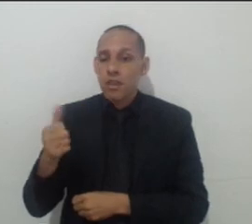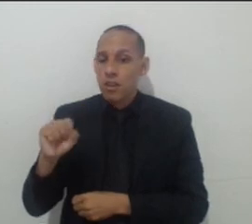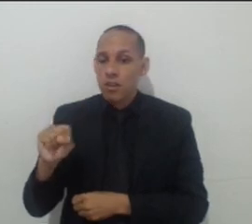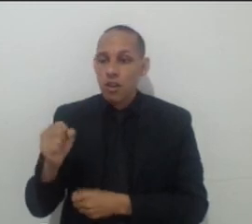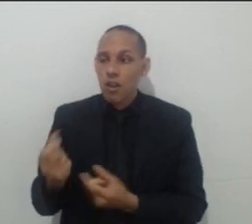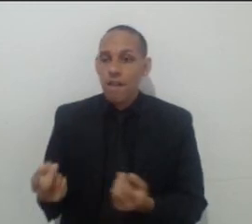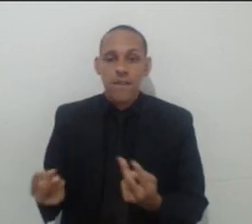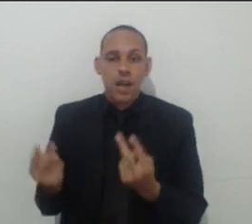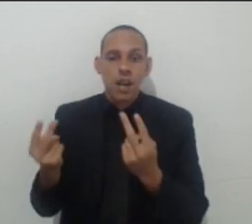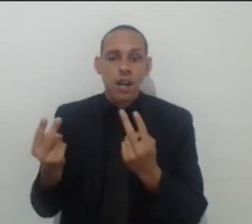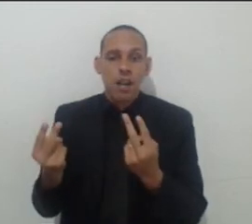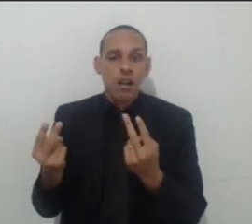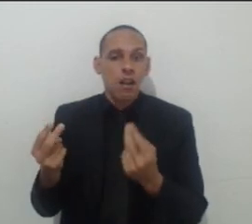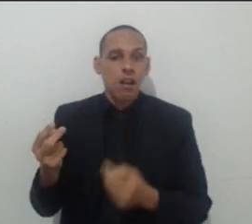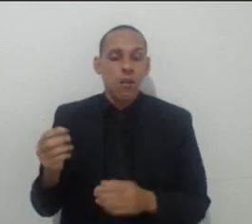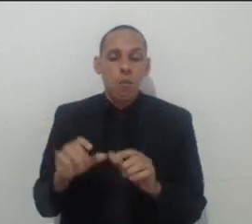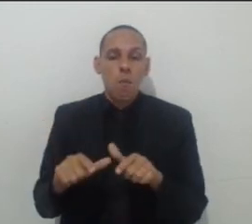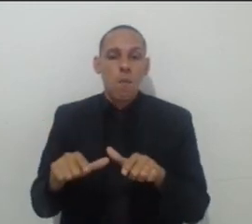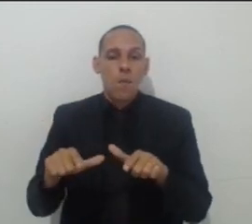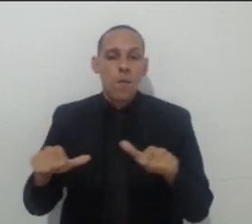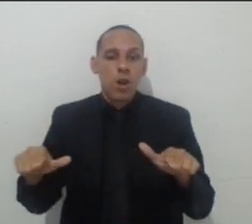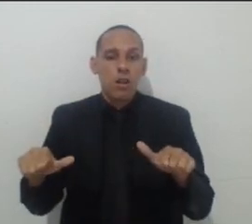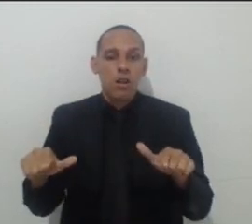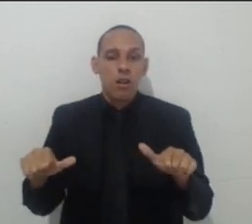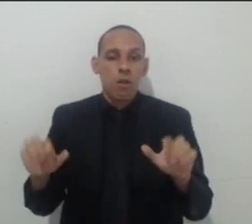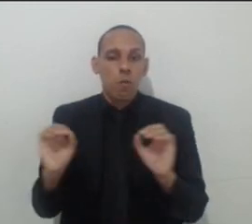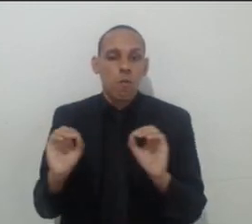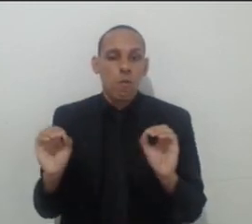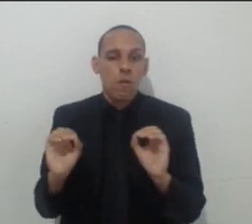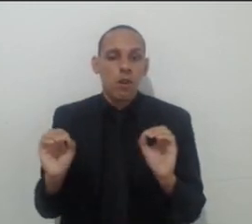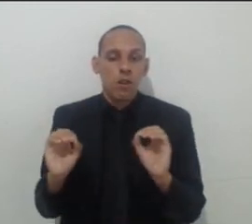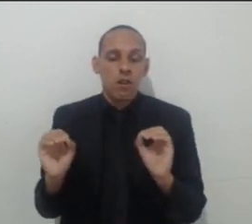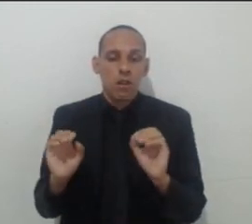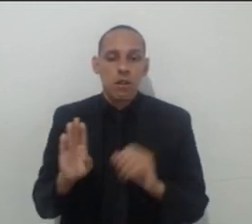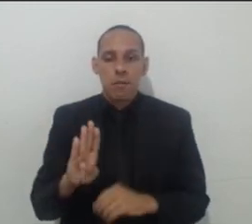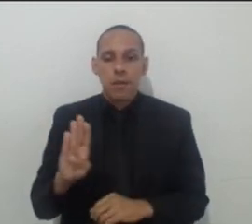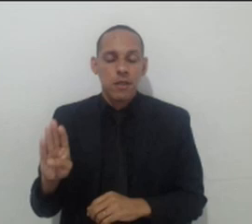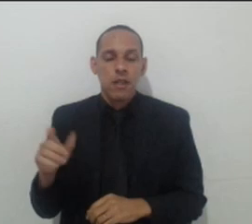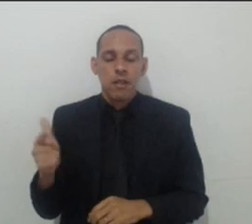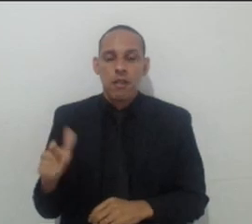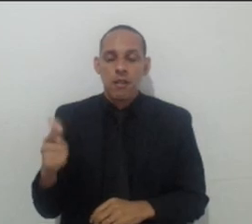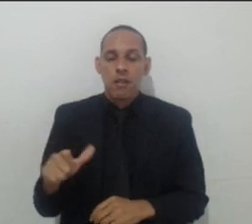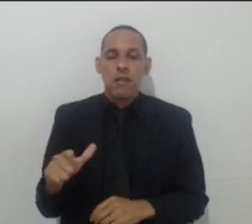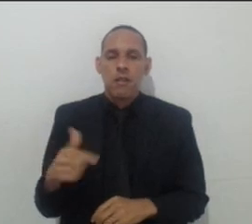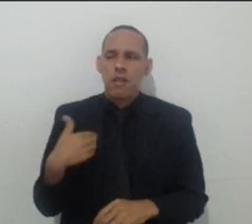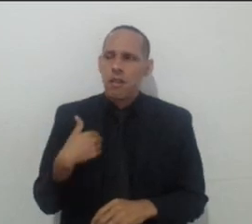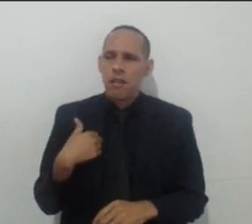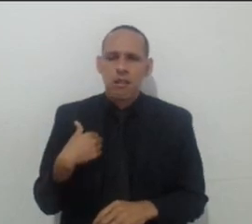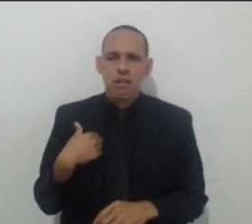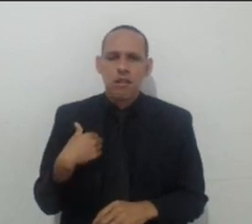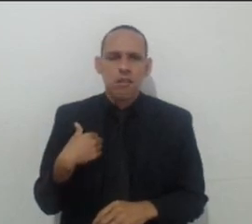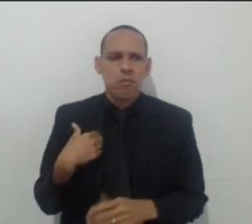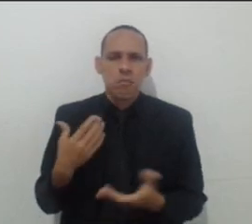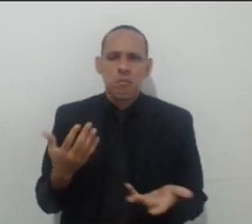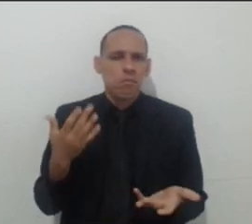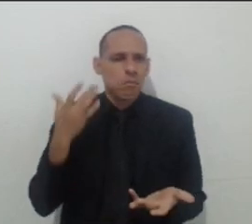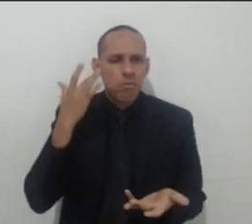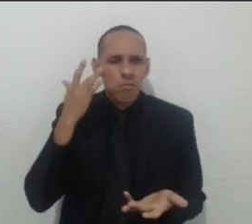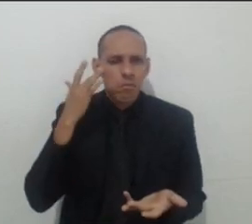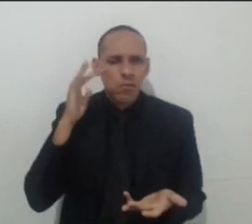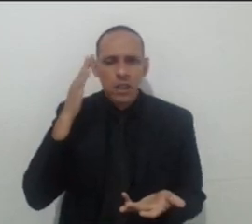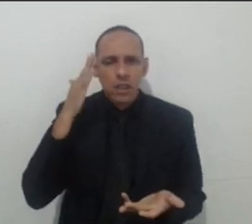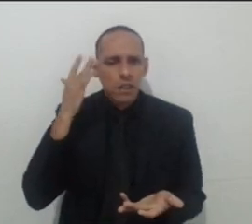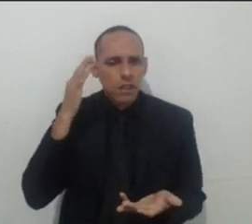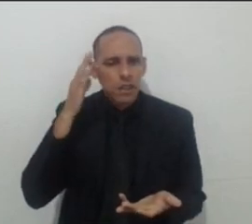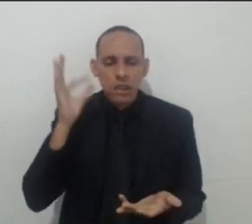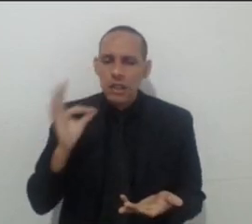Não havia um centavo na conta do Banco do Brasil. E eu não entendo que manobra financeira, bancária, foi